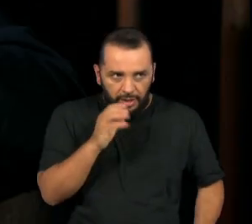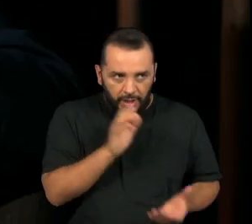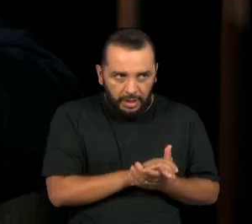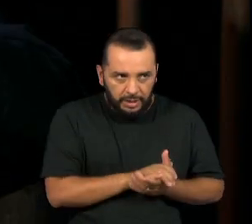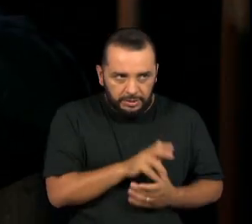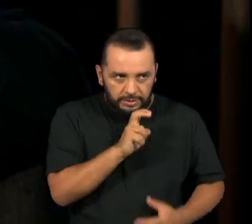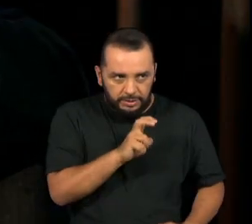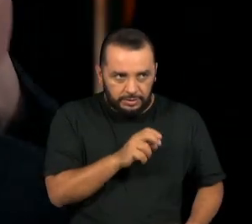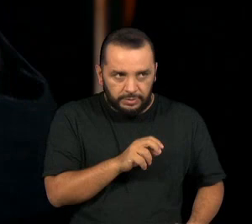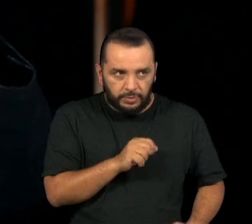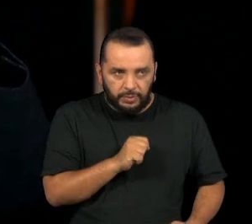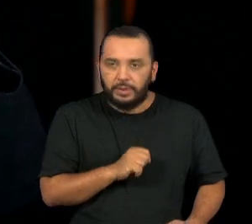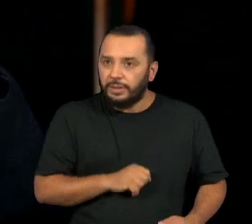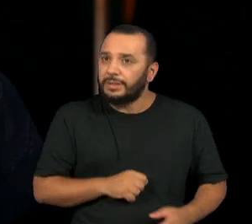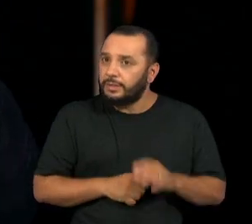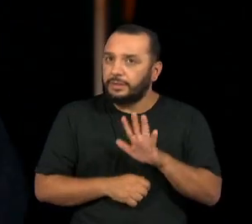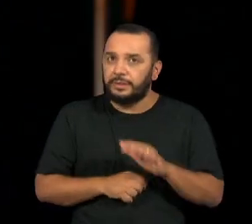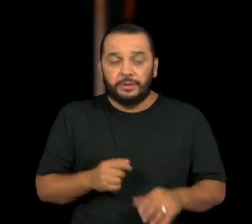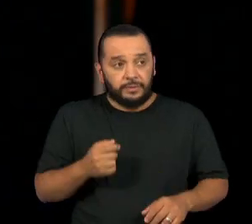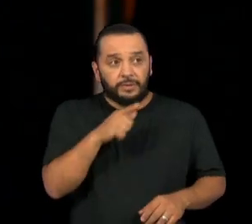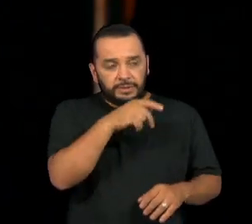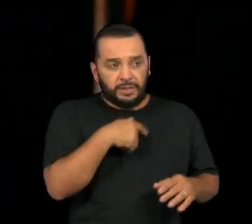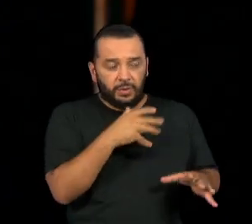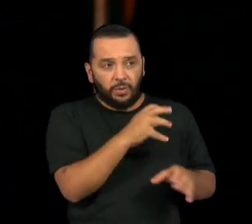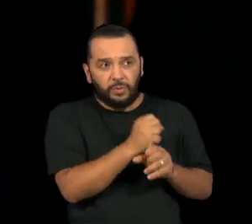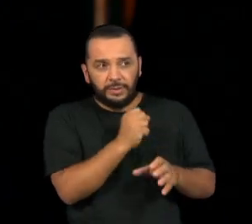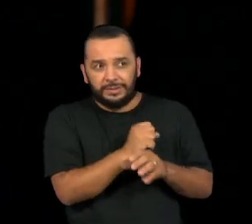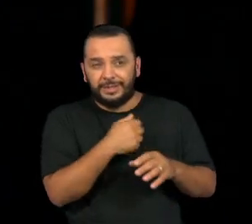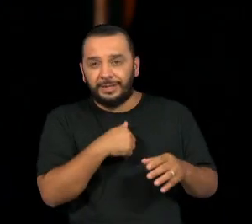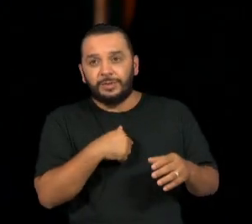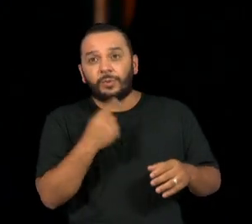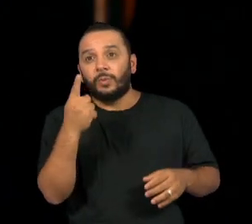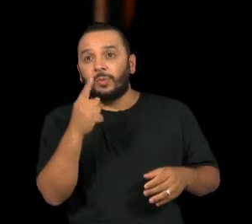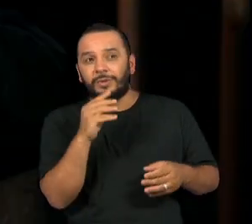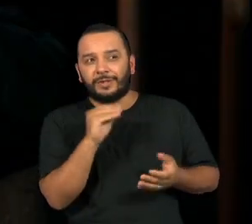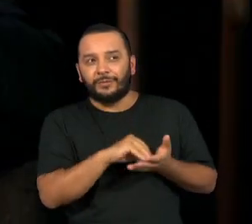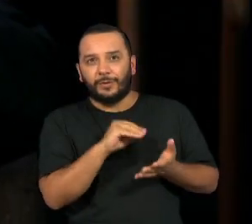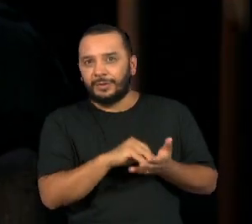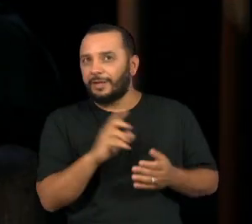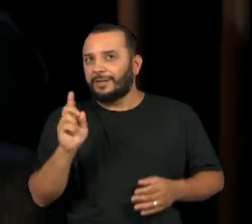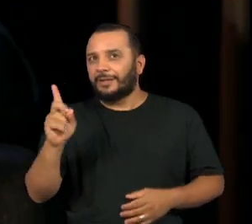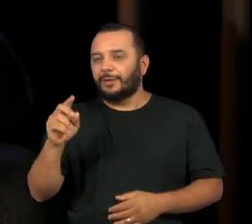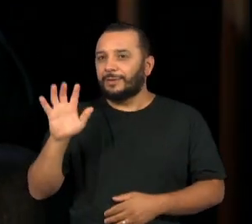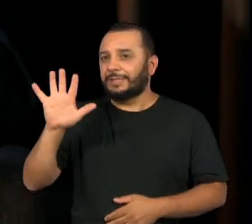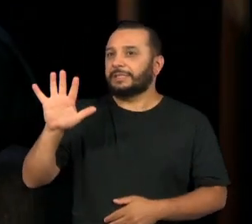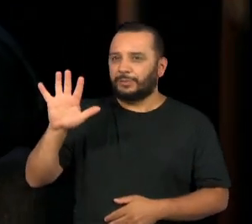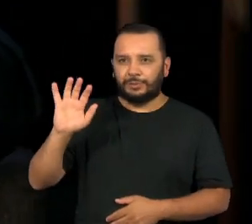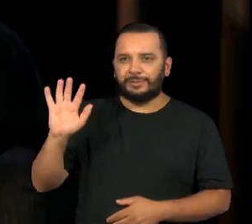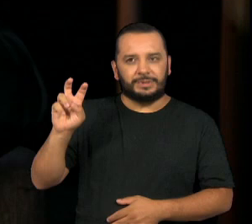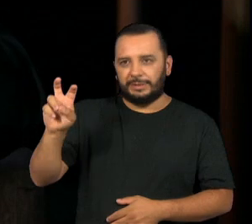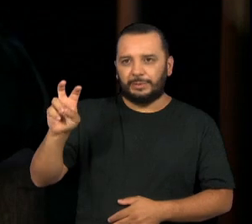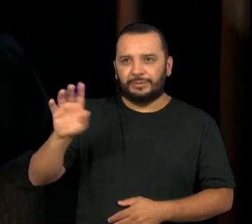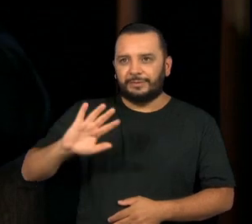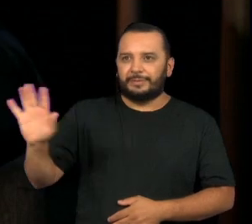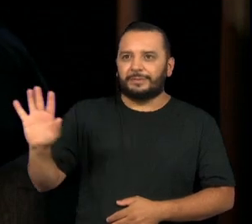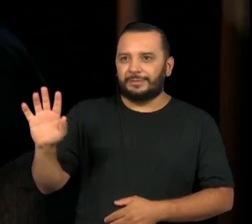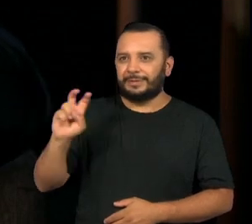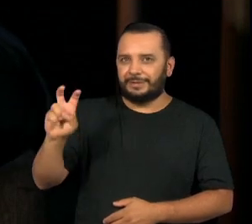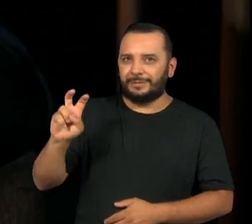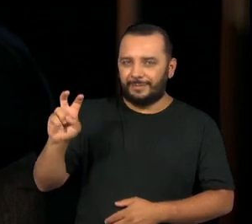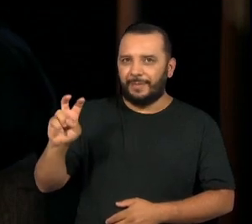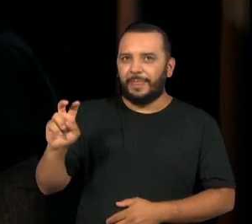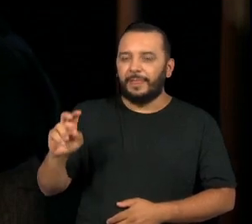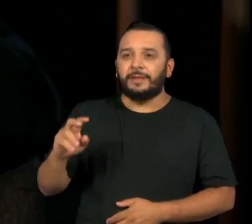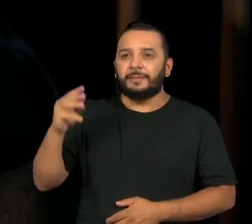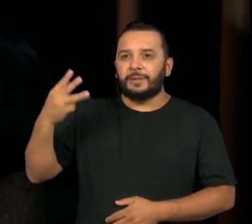fatos e fatos e eu percebi que talvez você tá contando ainda um bom tá faltando não não tá faltando E aí no meu e seu amigo de tu tá